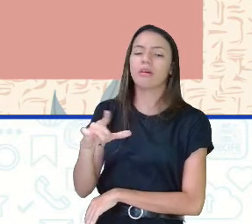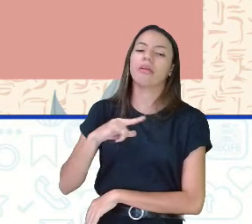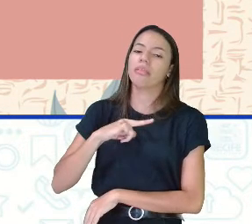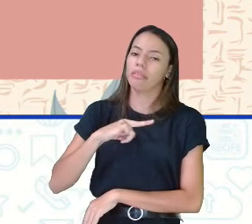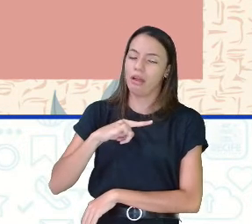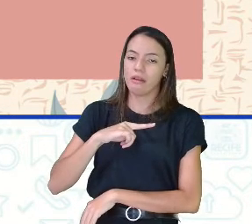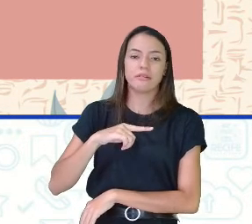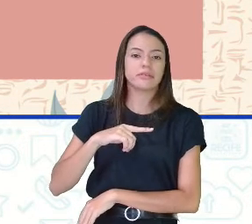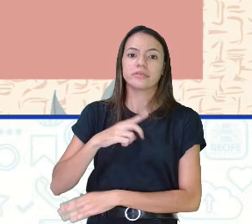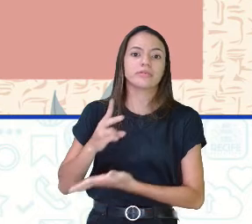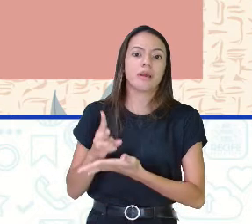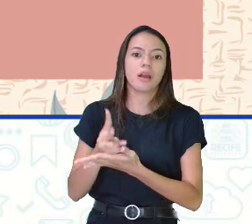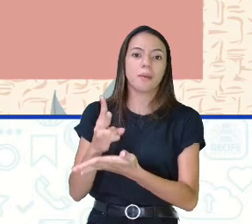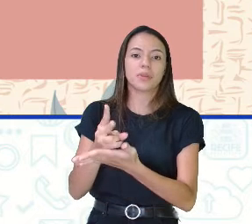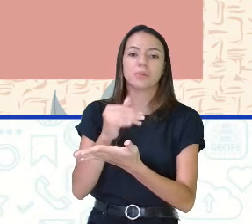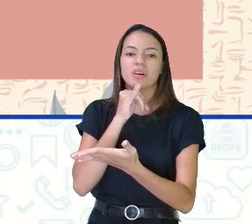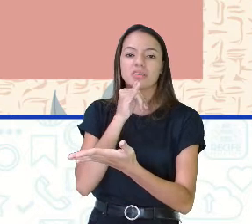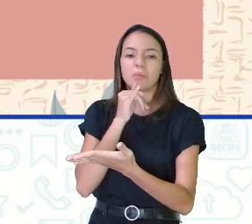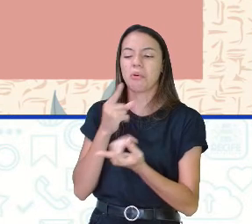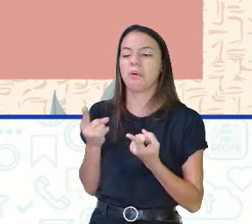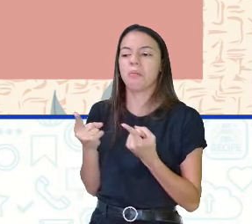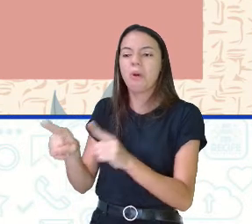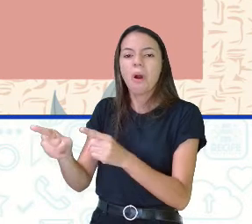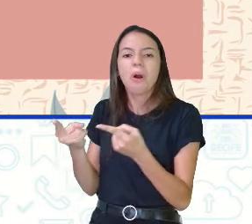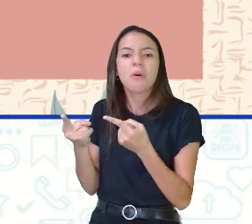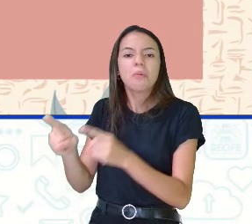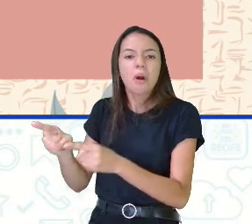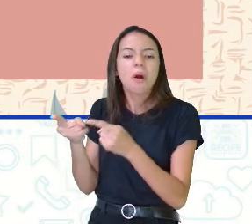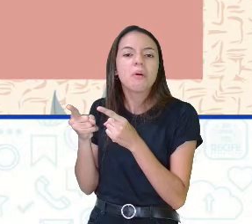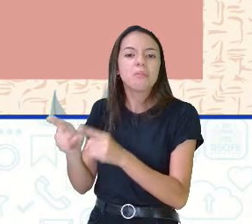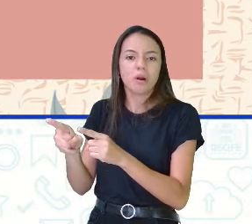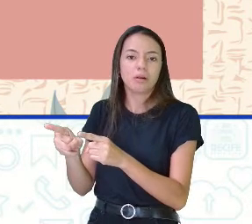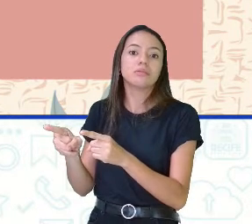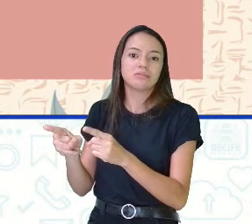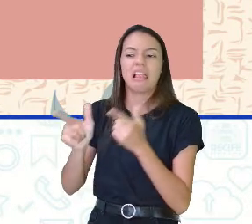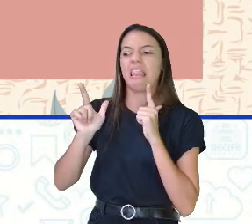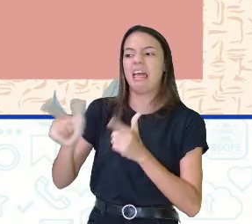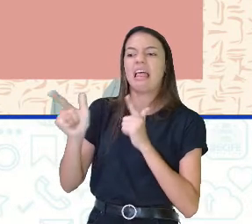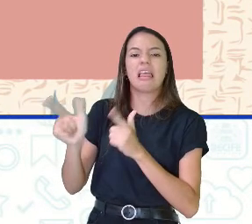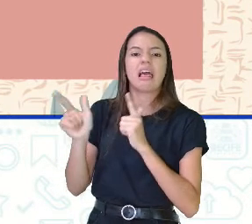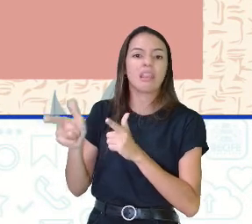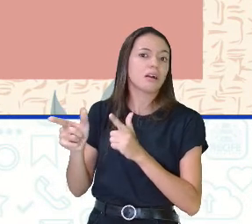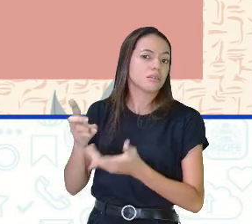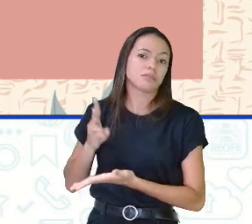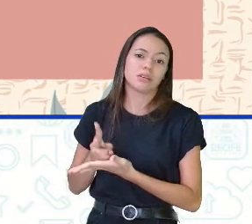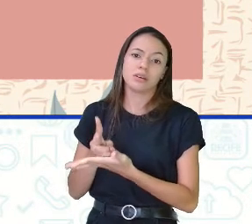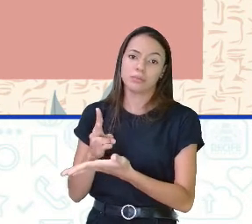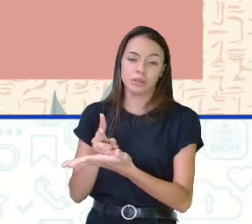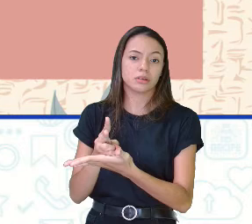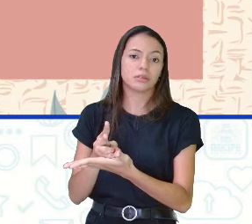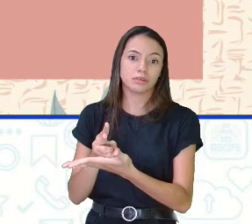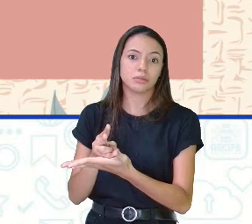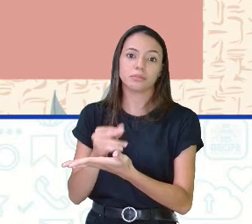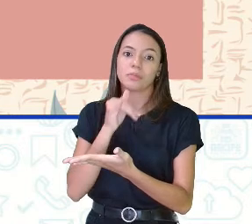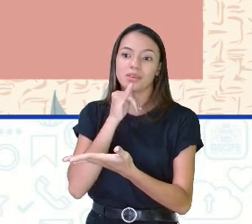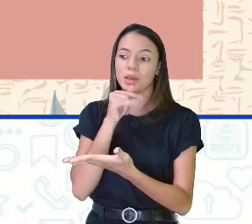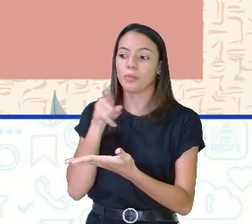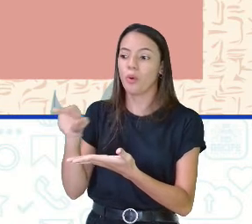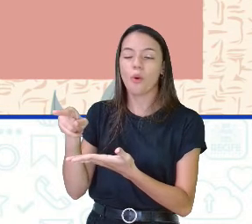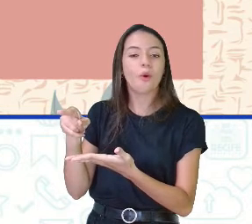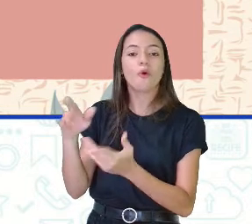sempre apresenta um tom provocador, mordaz e de zombaria, que vai apelar para o